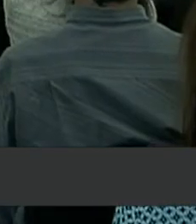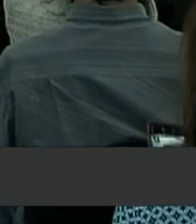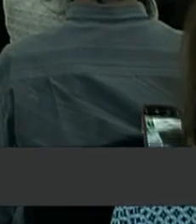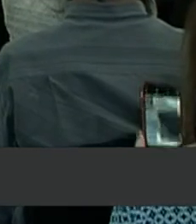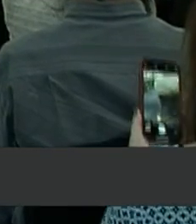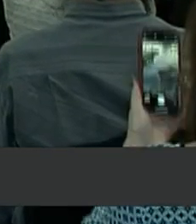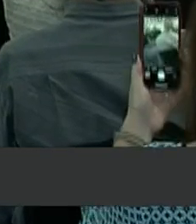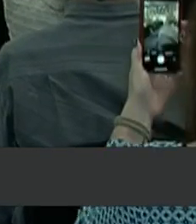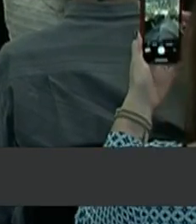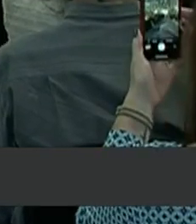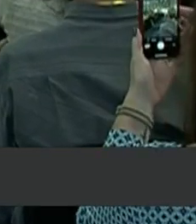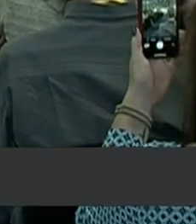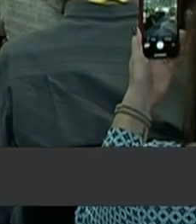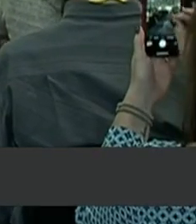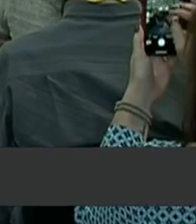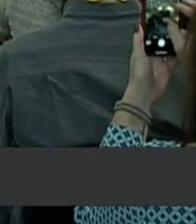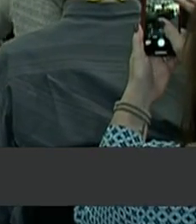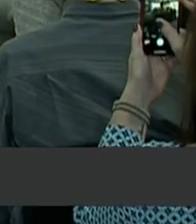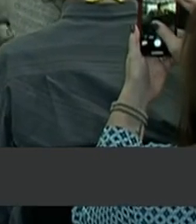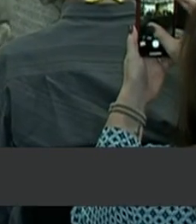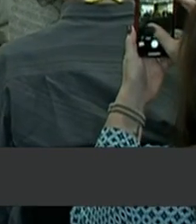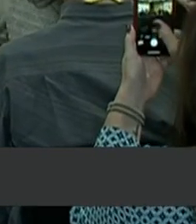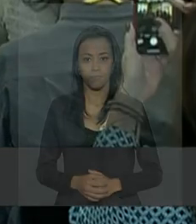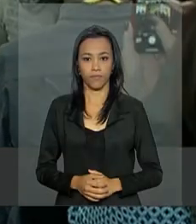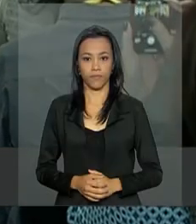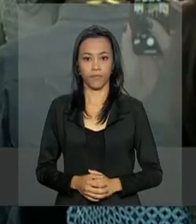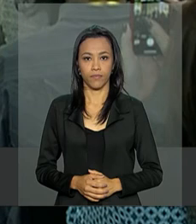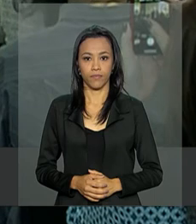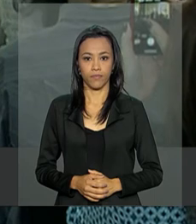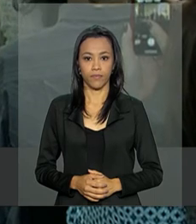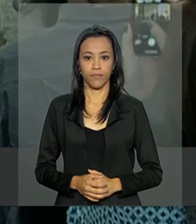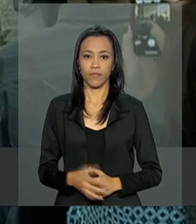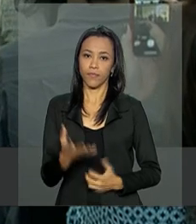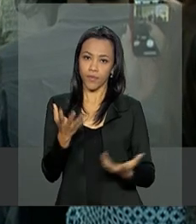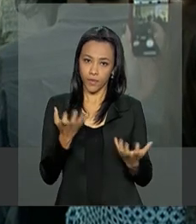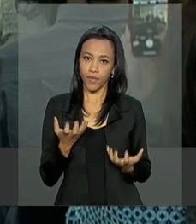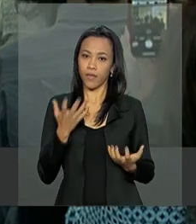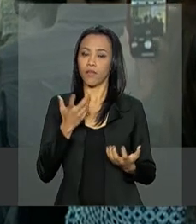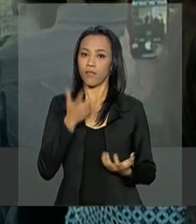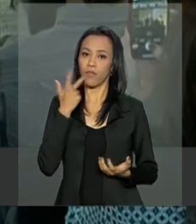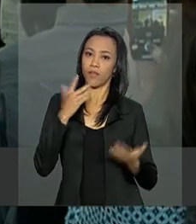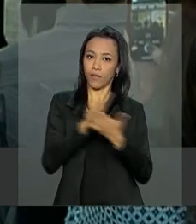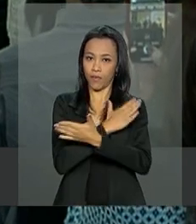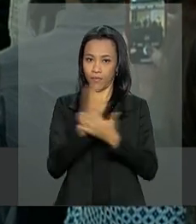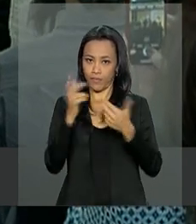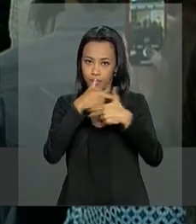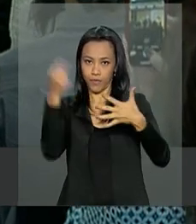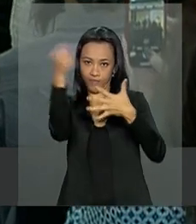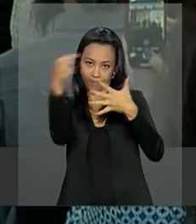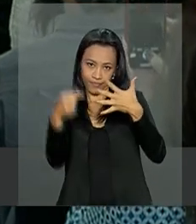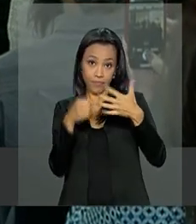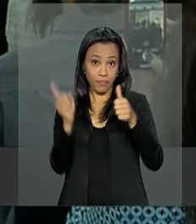fazer alguns registros. O primeiro deles é em relação ao Paulo Caffarelli.